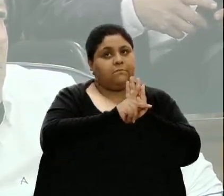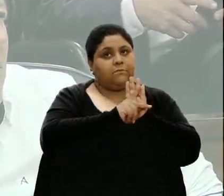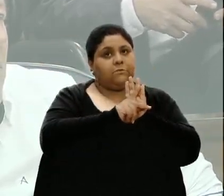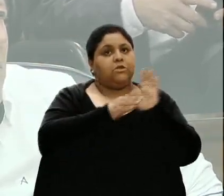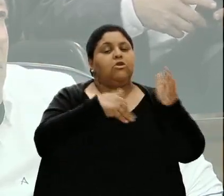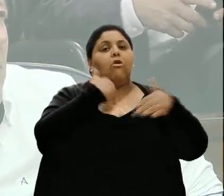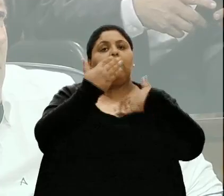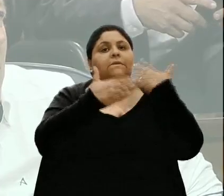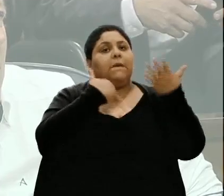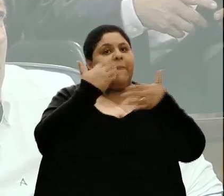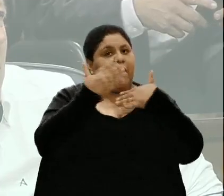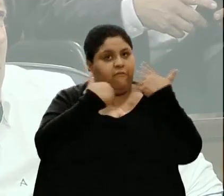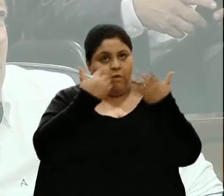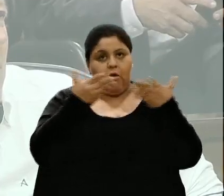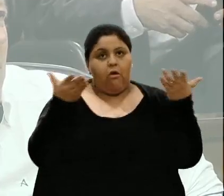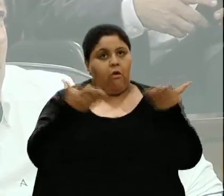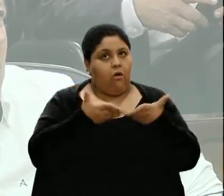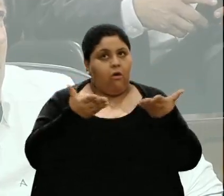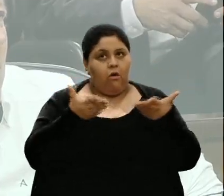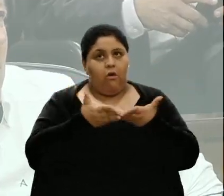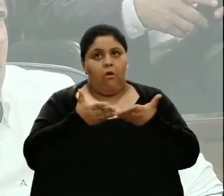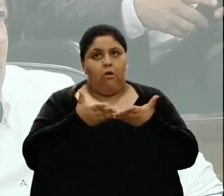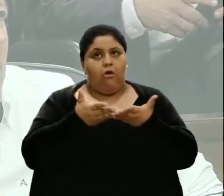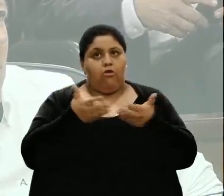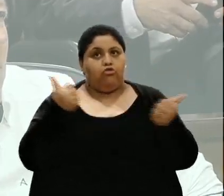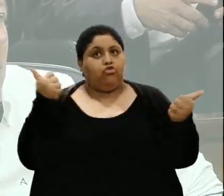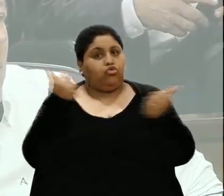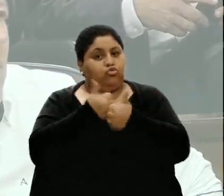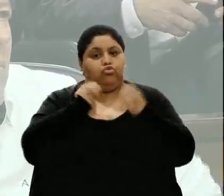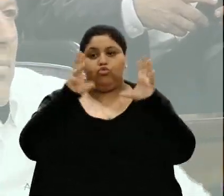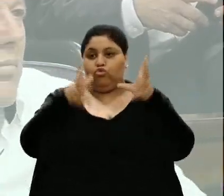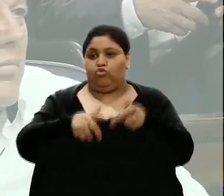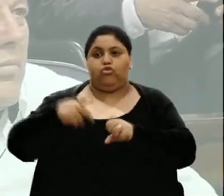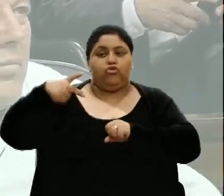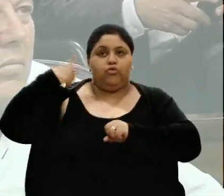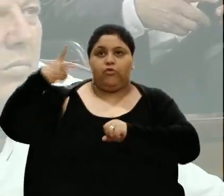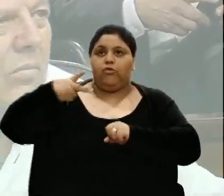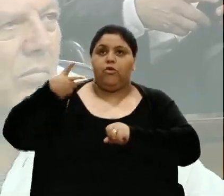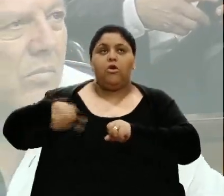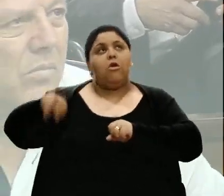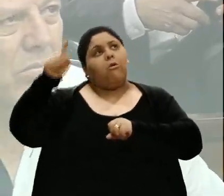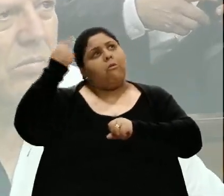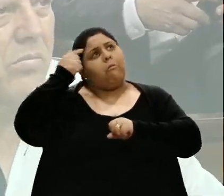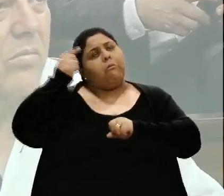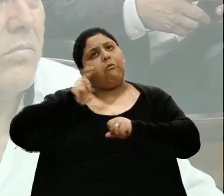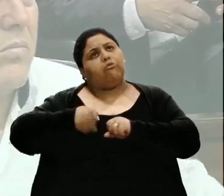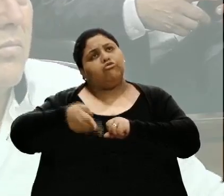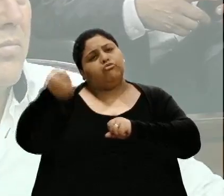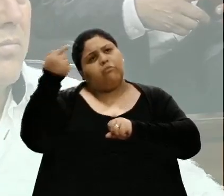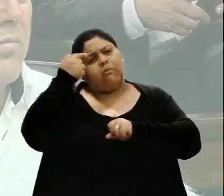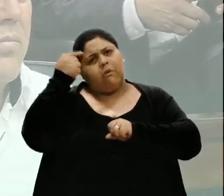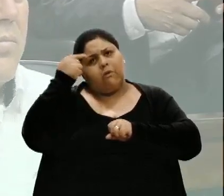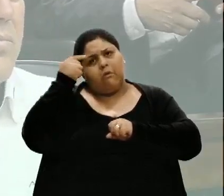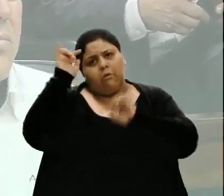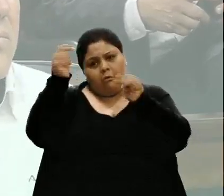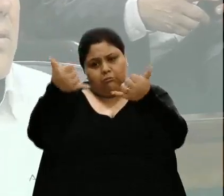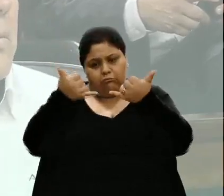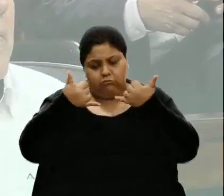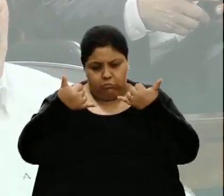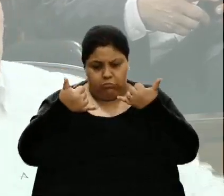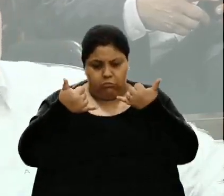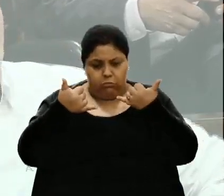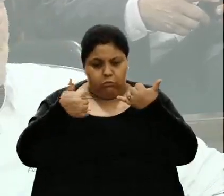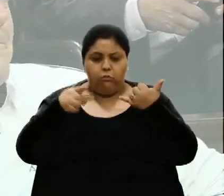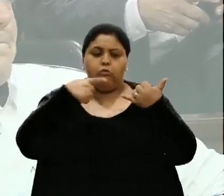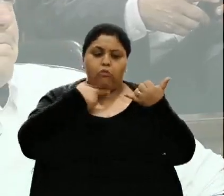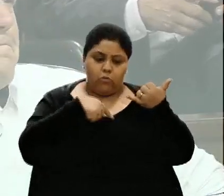aqui porque eu fui na onda, né? Me falaram um monte de coisa, eu fiquei pensando e continuo pensando, porque se me trouxeram informações e eu